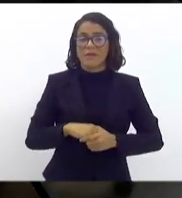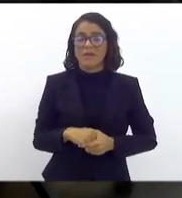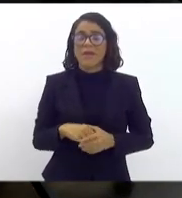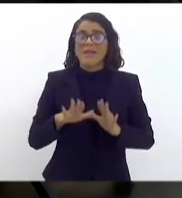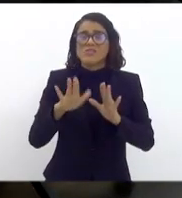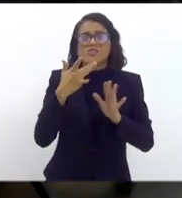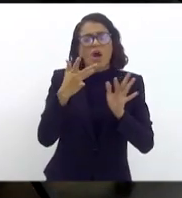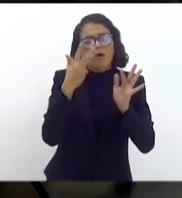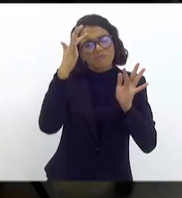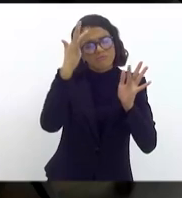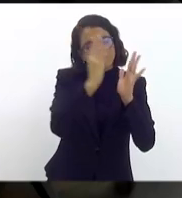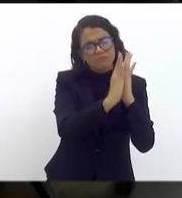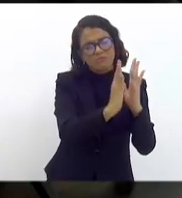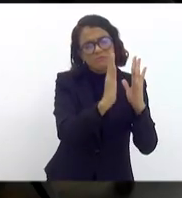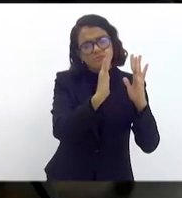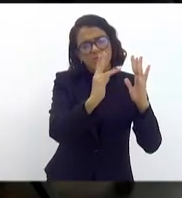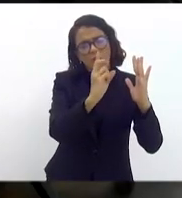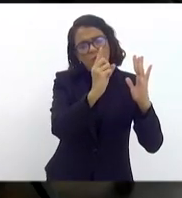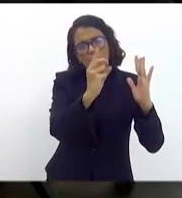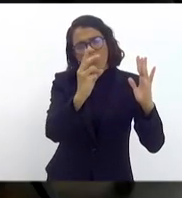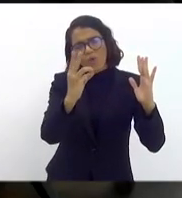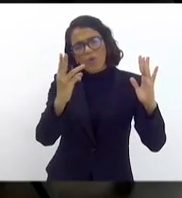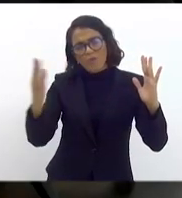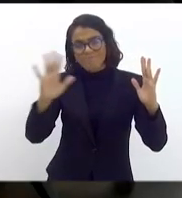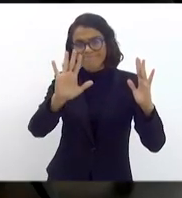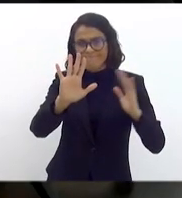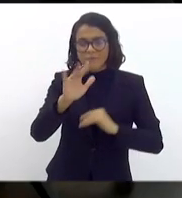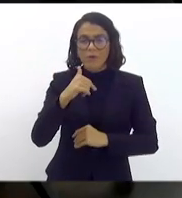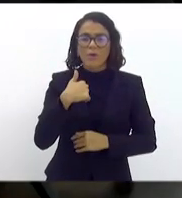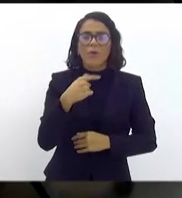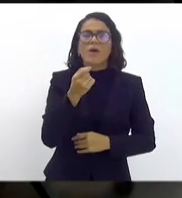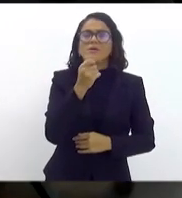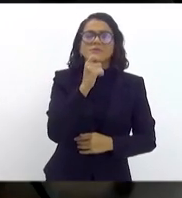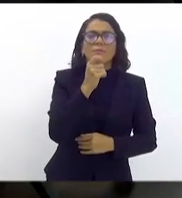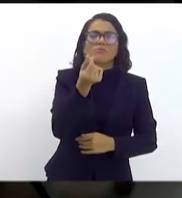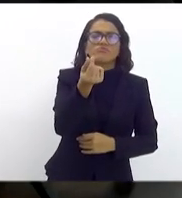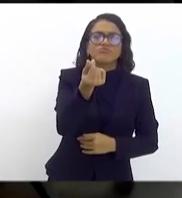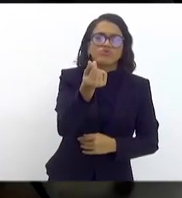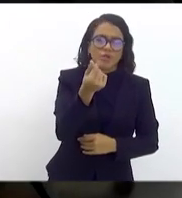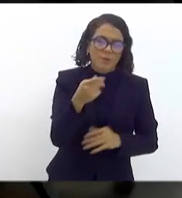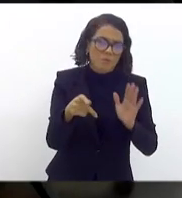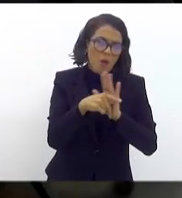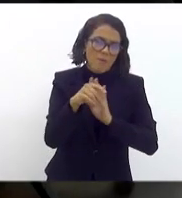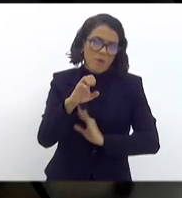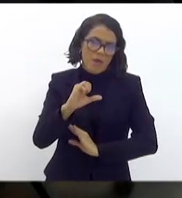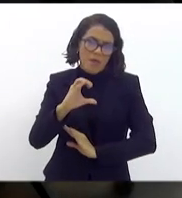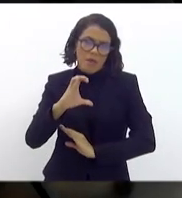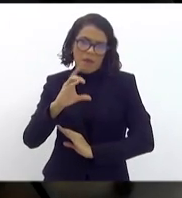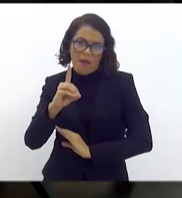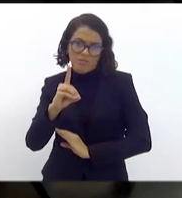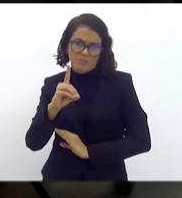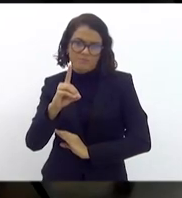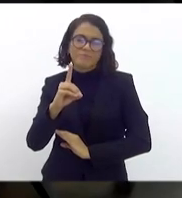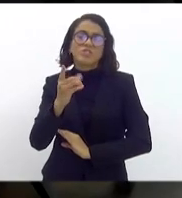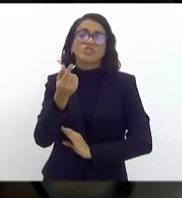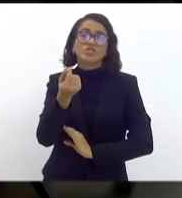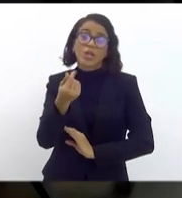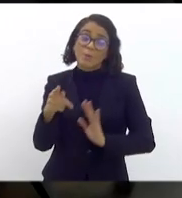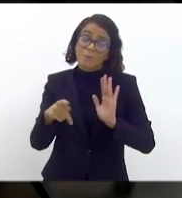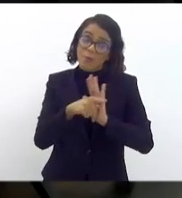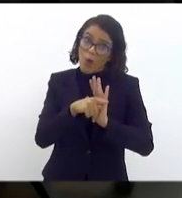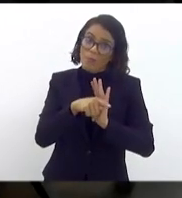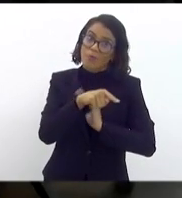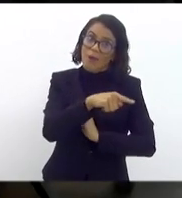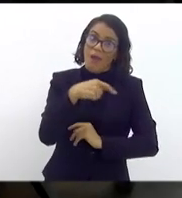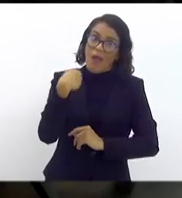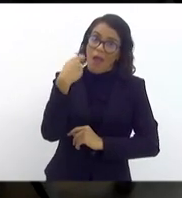uma linha do tempo aqui. Vamos supor um crédito do ECAD, né? Que o ECAD arrecadou,